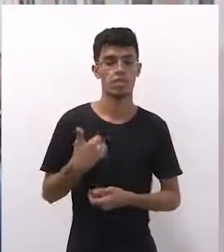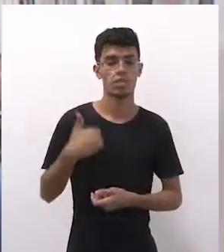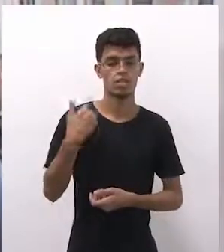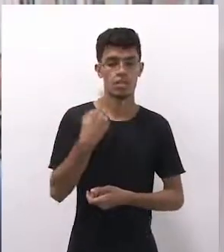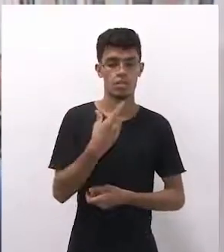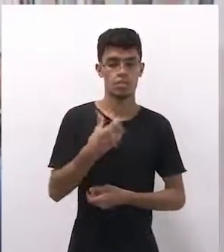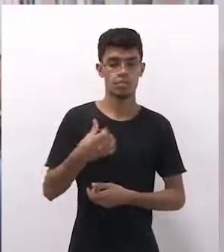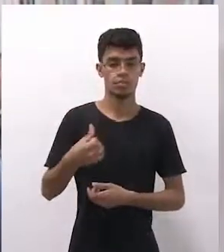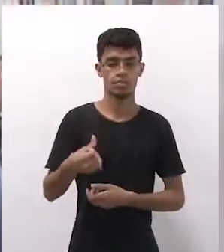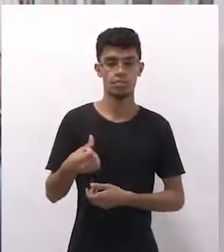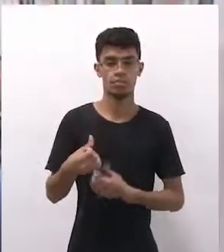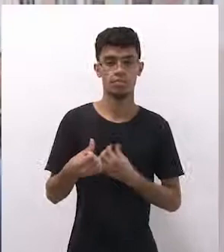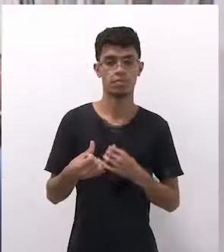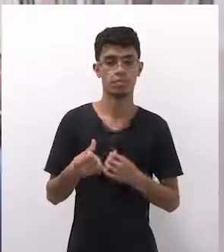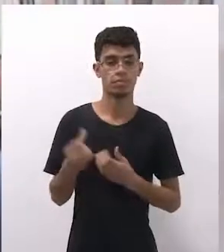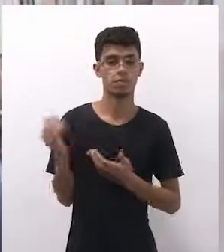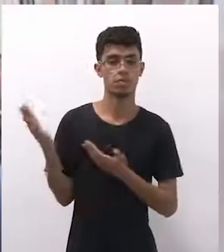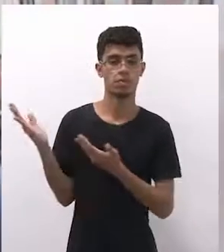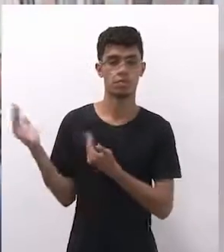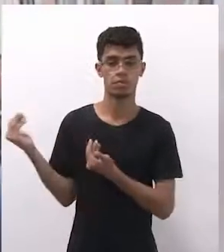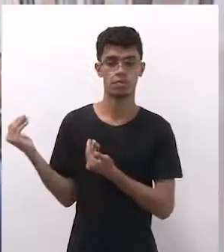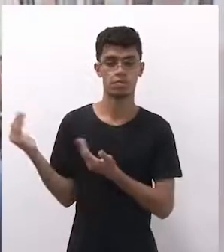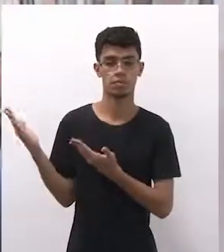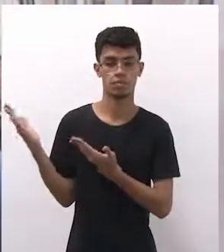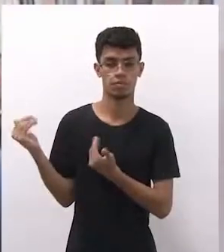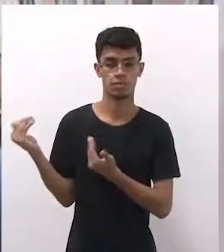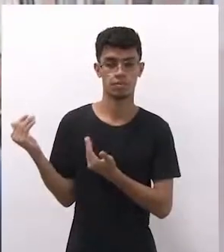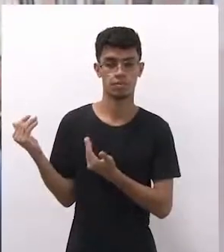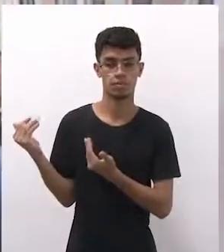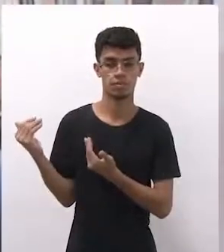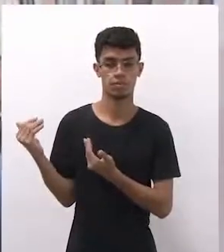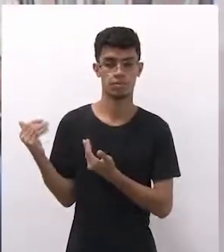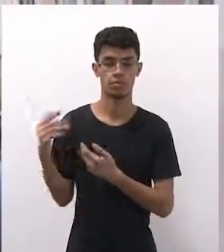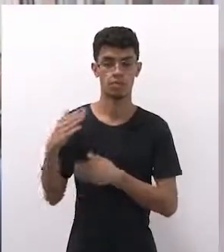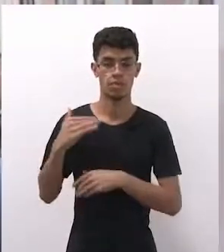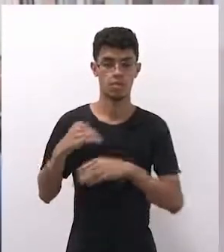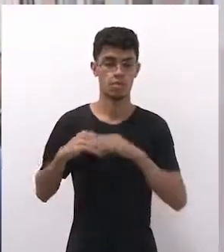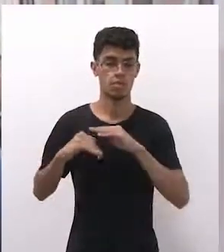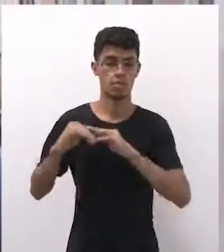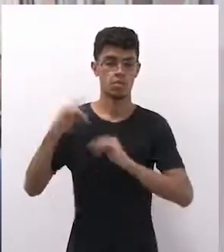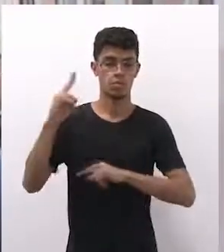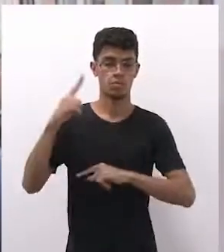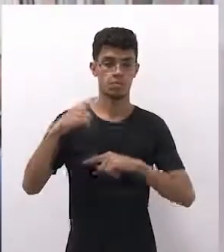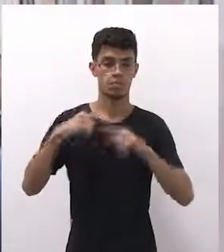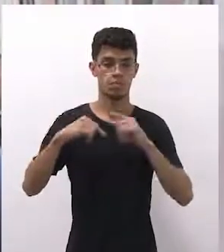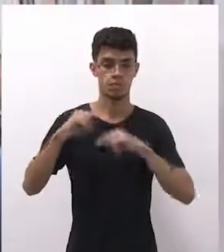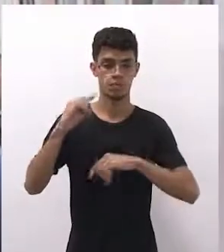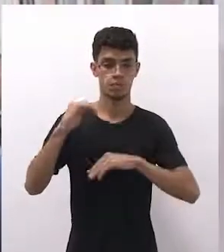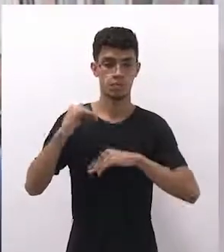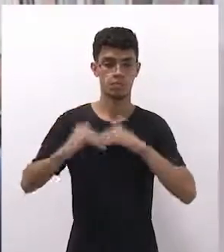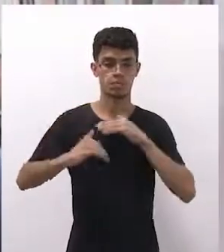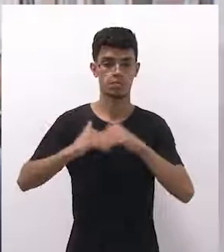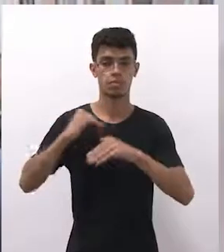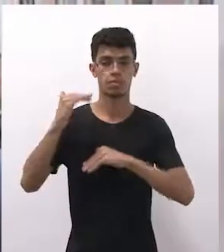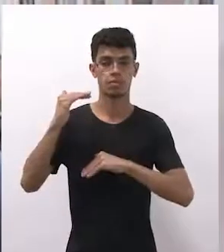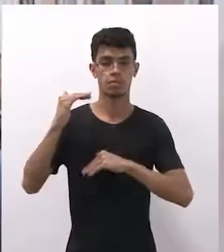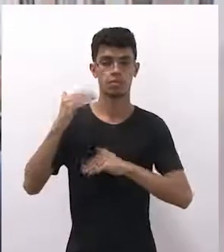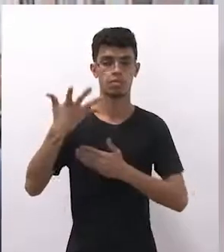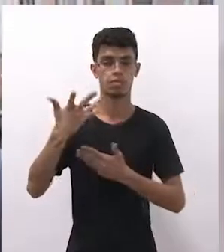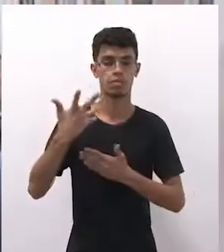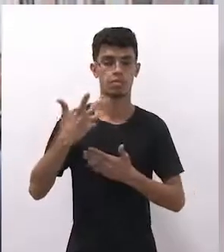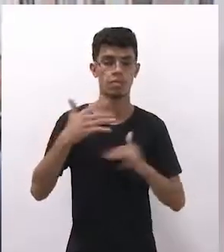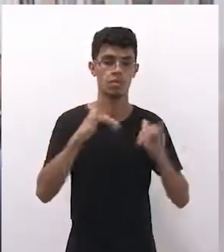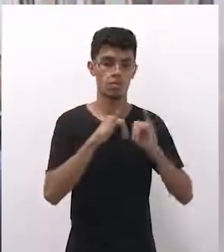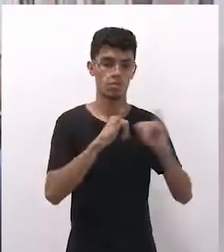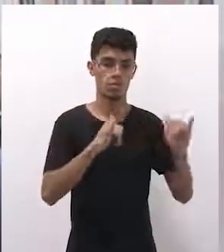ele é um adolescente, é um jovem, né? Tá em desenvolvimento, em construção, né? Então, só algumas das colocações, acho